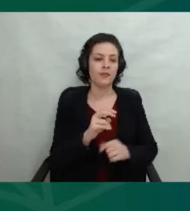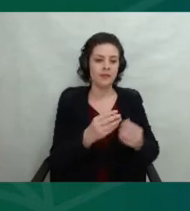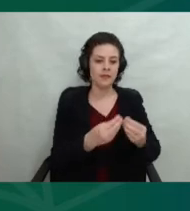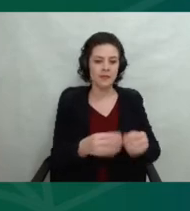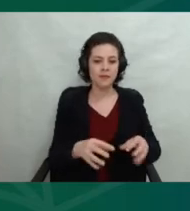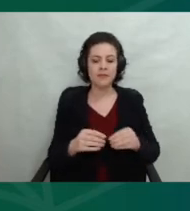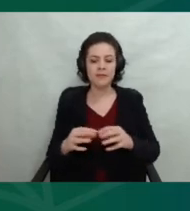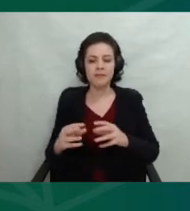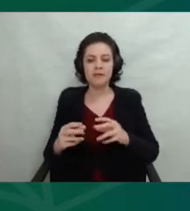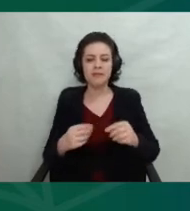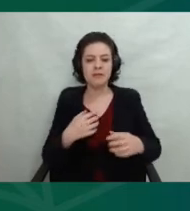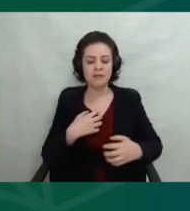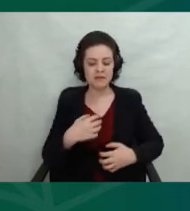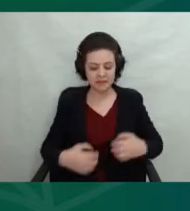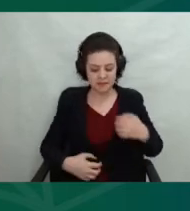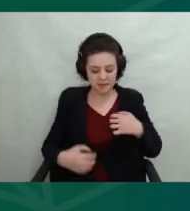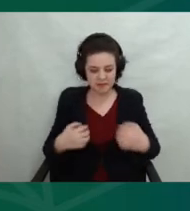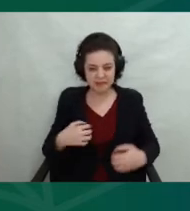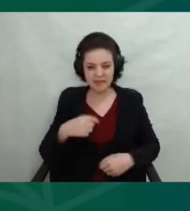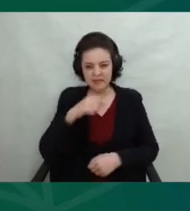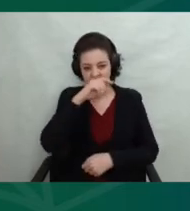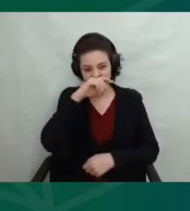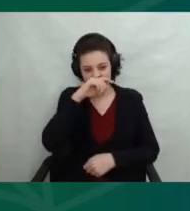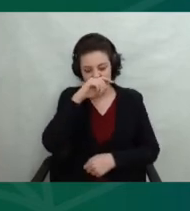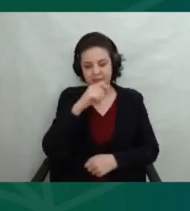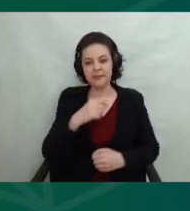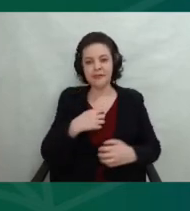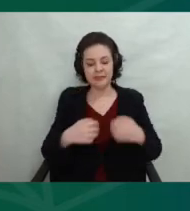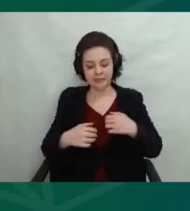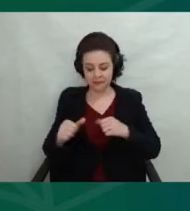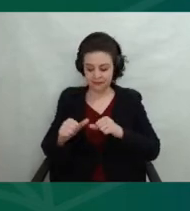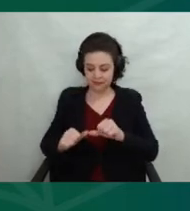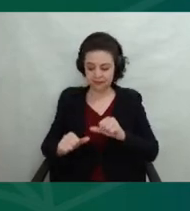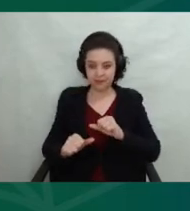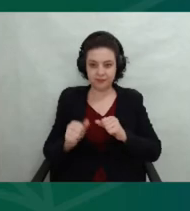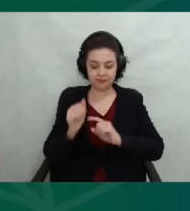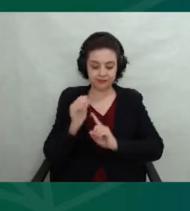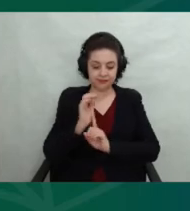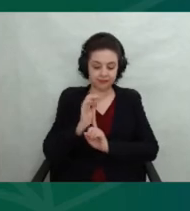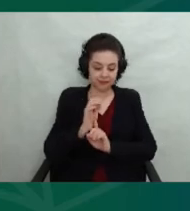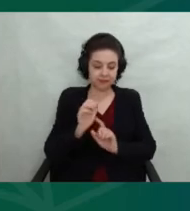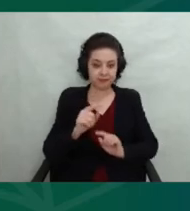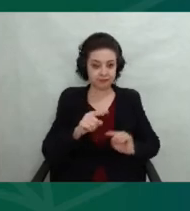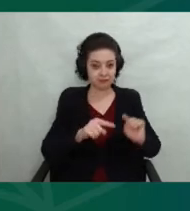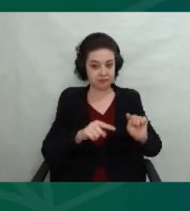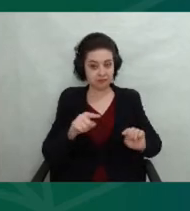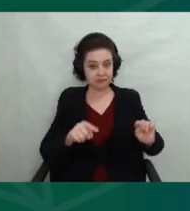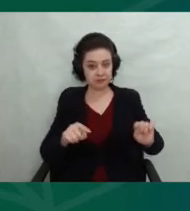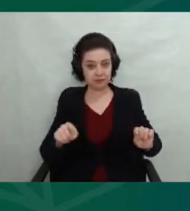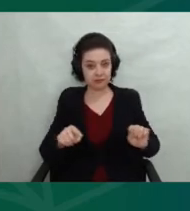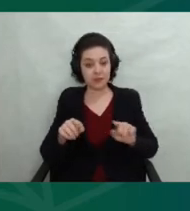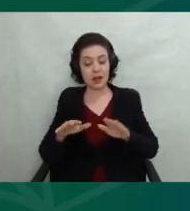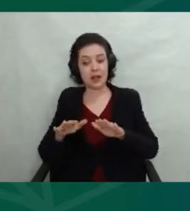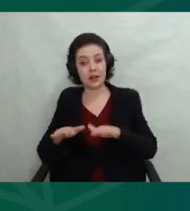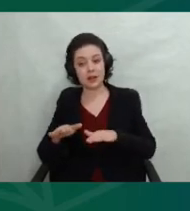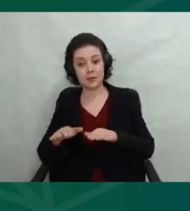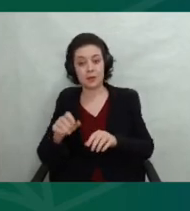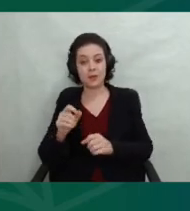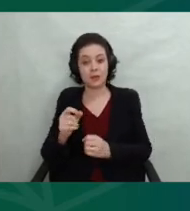o organismo, que o efeito mutagênico variava de acordo com o alvo, então não é, os